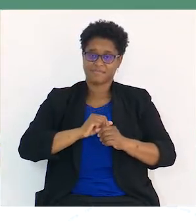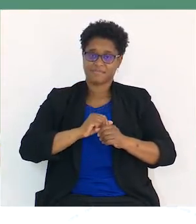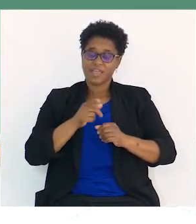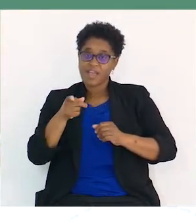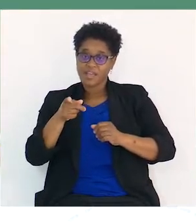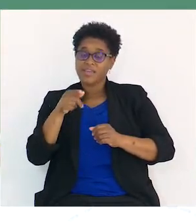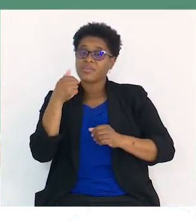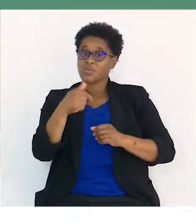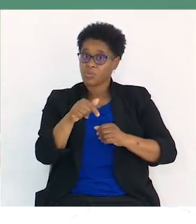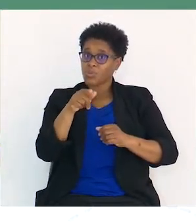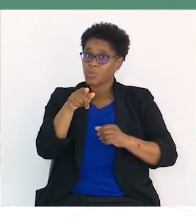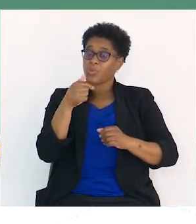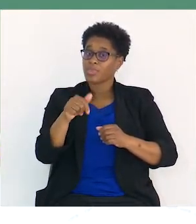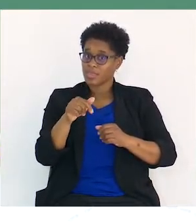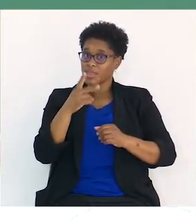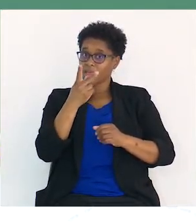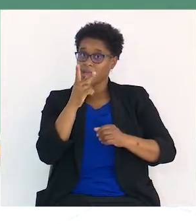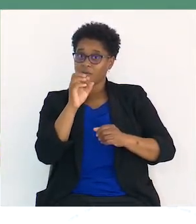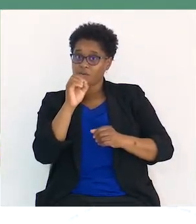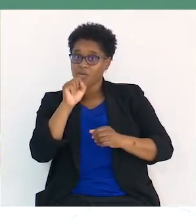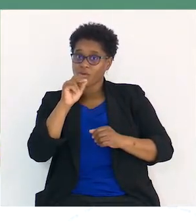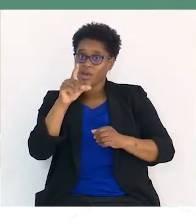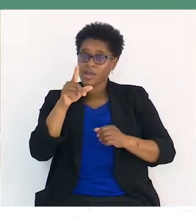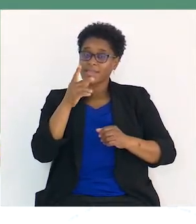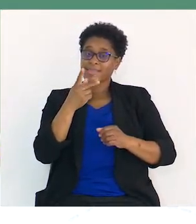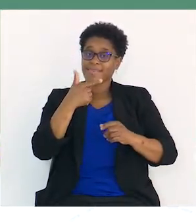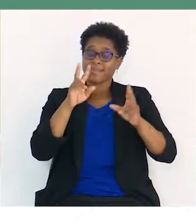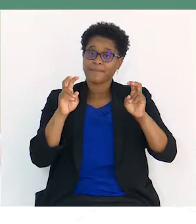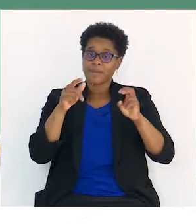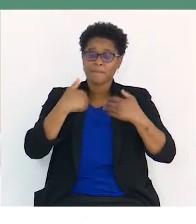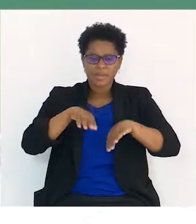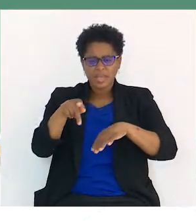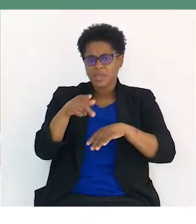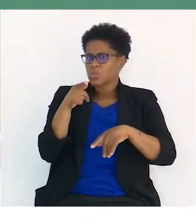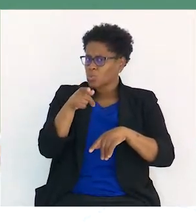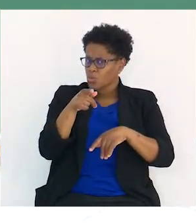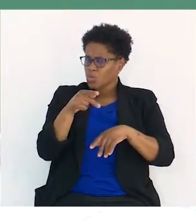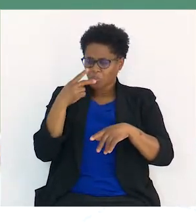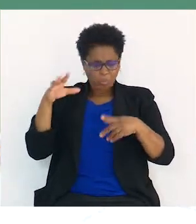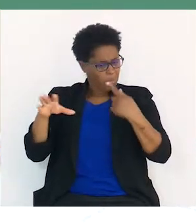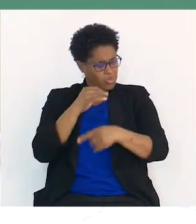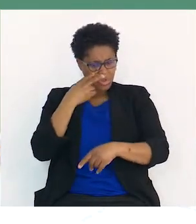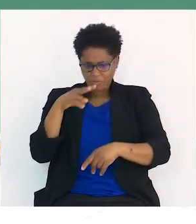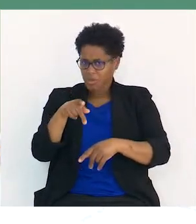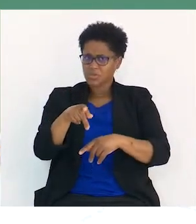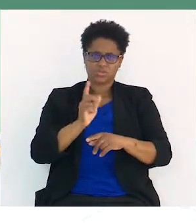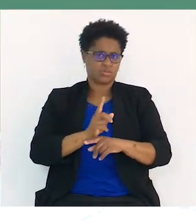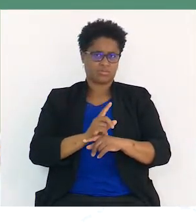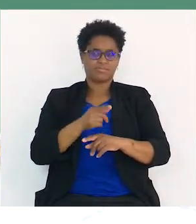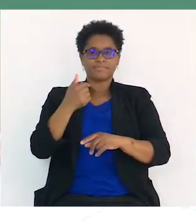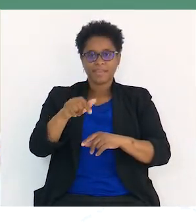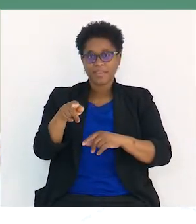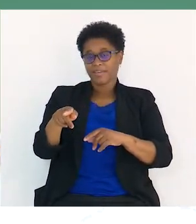tens a vogal temática e aí está a desinência. Mas aqui tu não consegues ver isto. Tens aqui essa